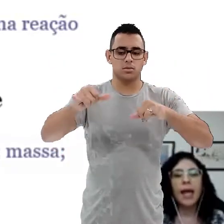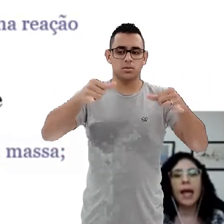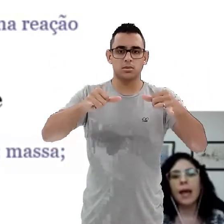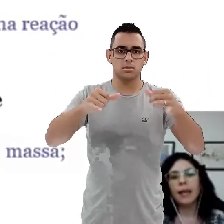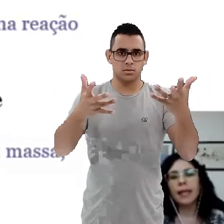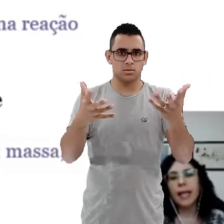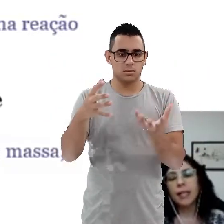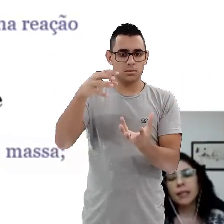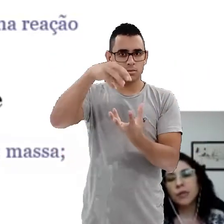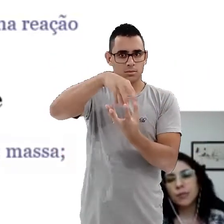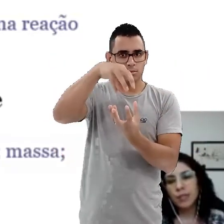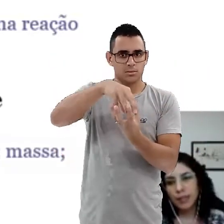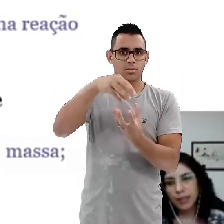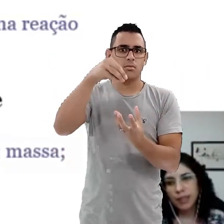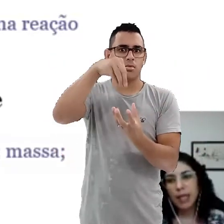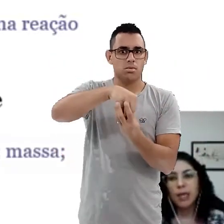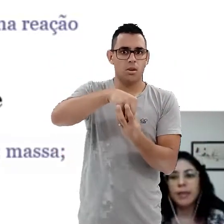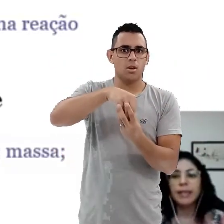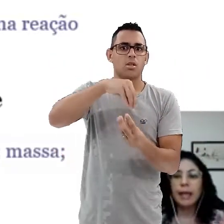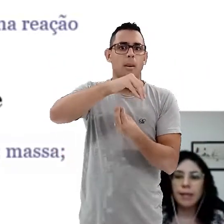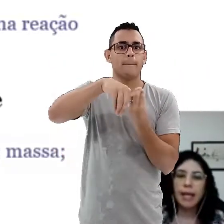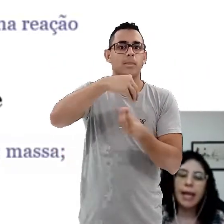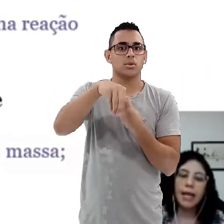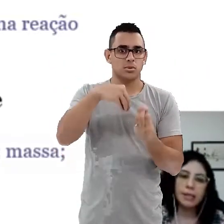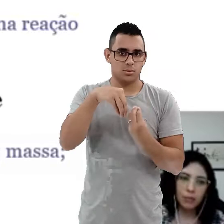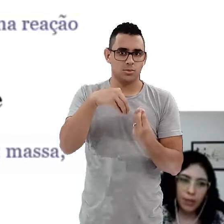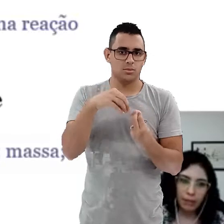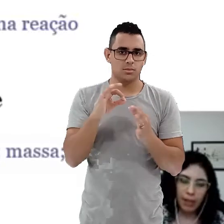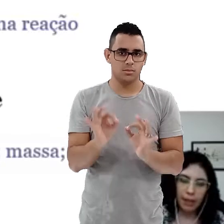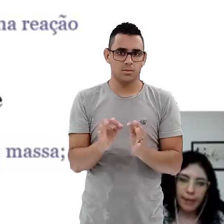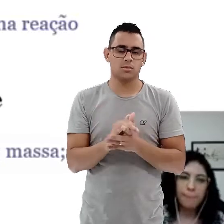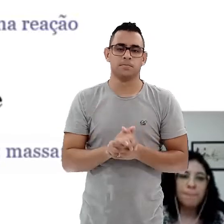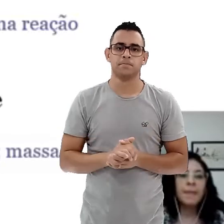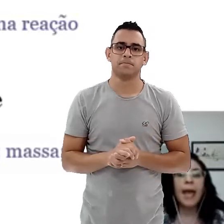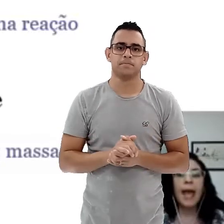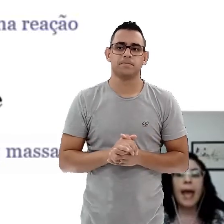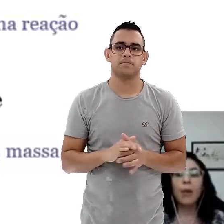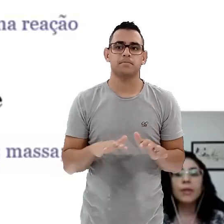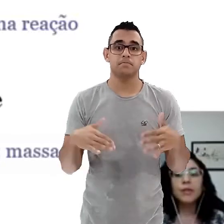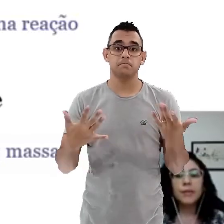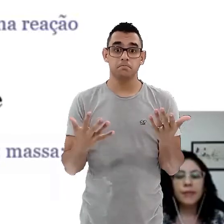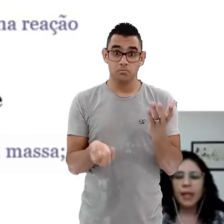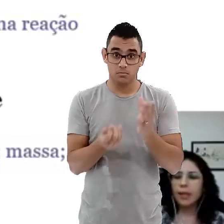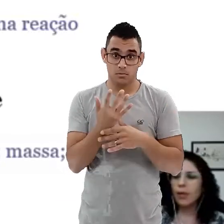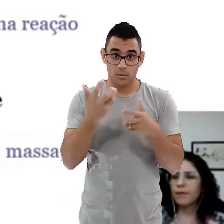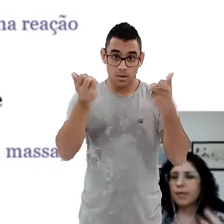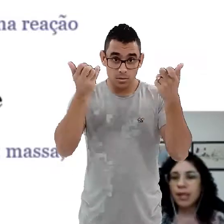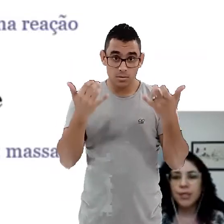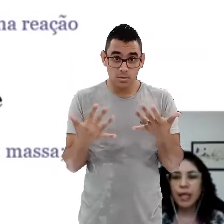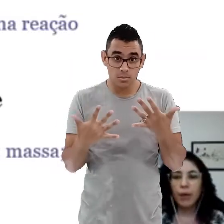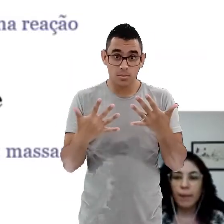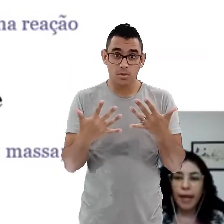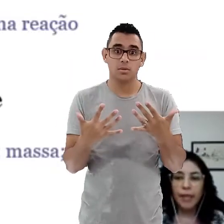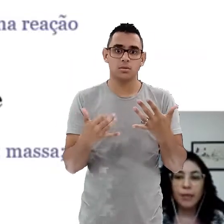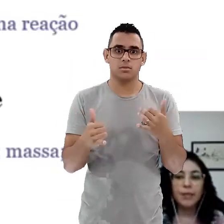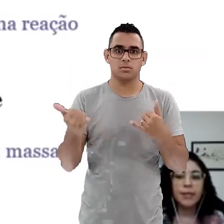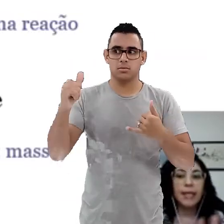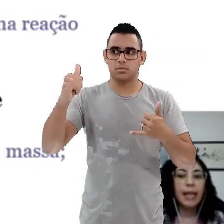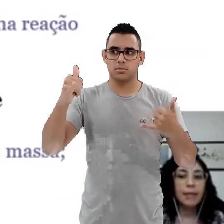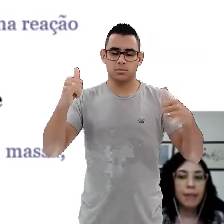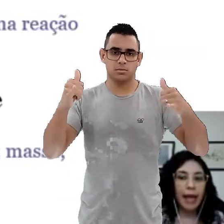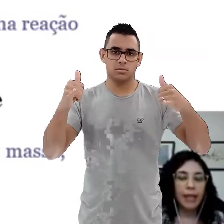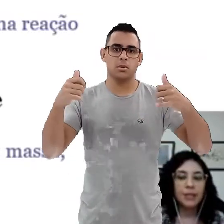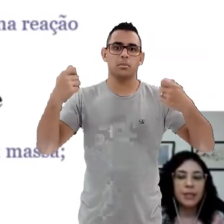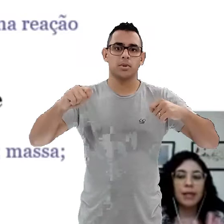quantidade de cada substância em uma determinada reação química, tá? Quando a gente fala de coeficiente estequiométrico, a gente